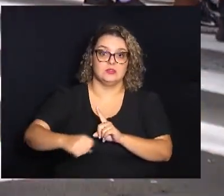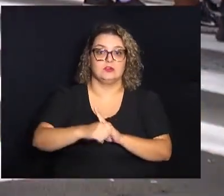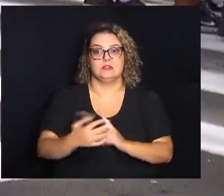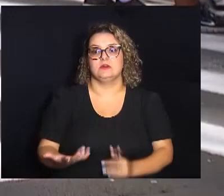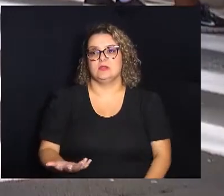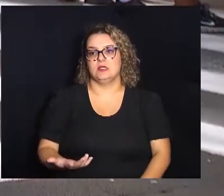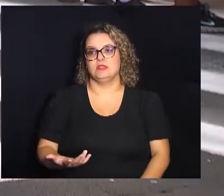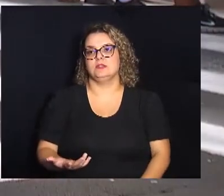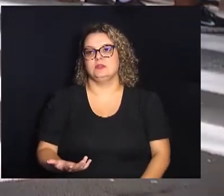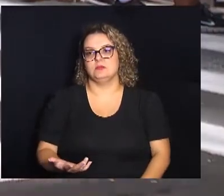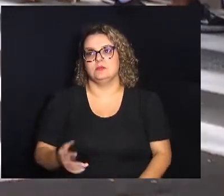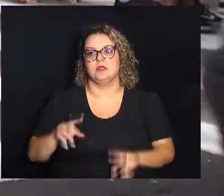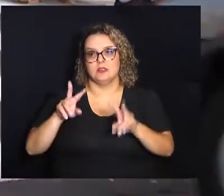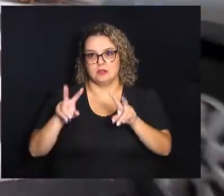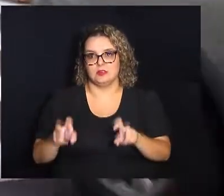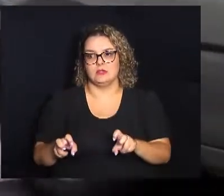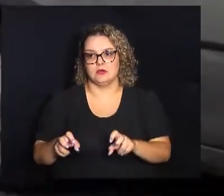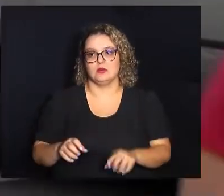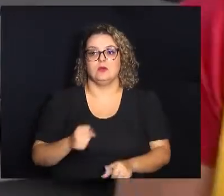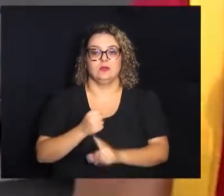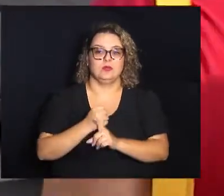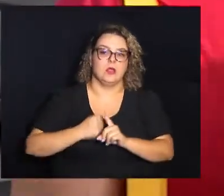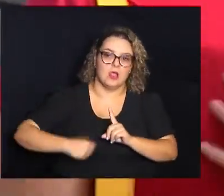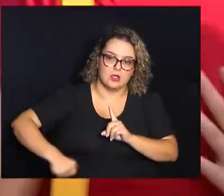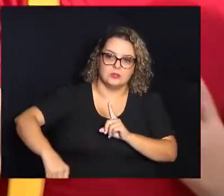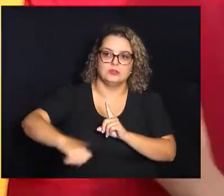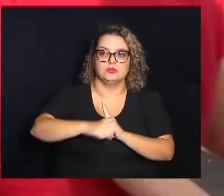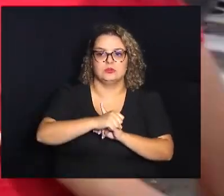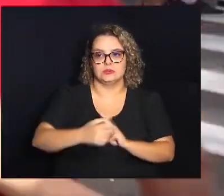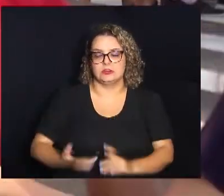fazer com que a sociedade